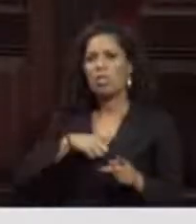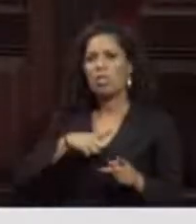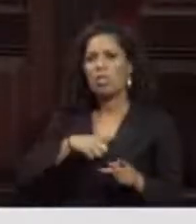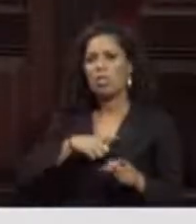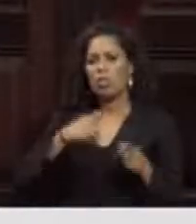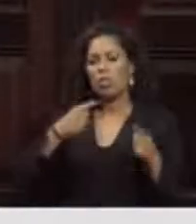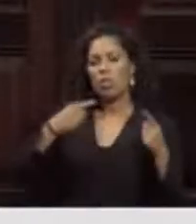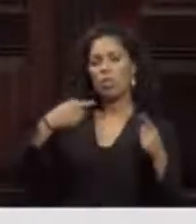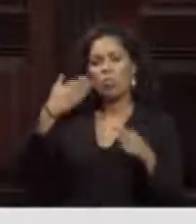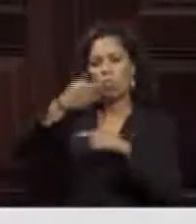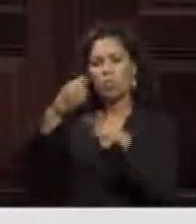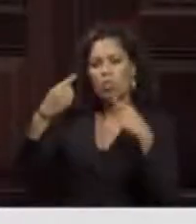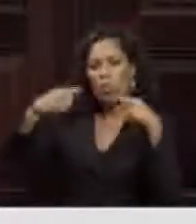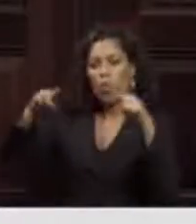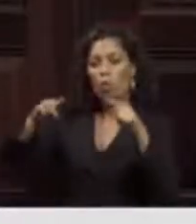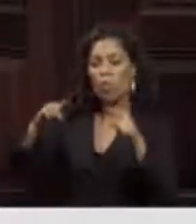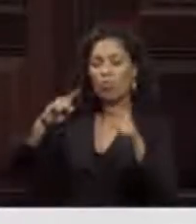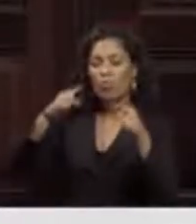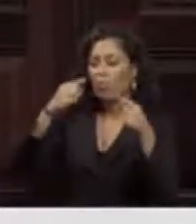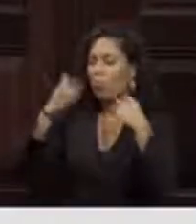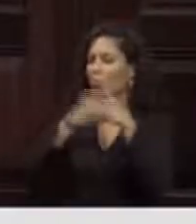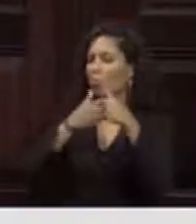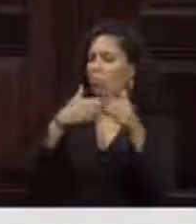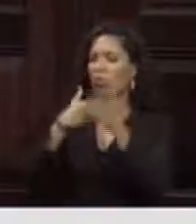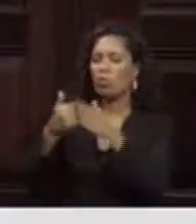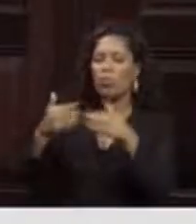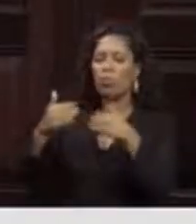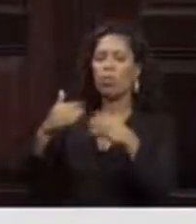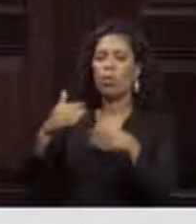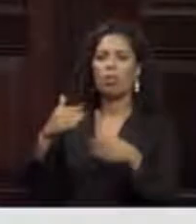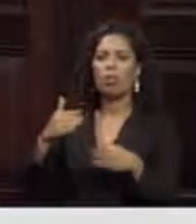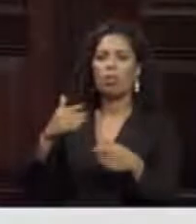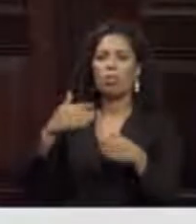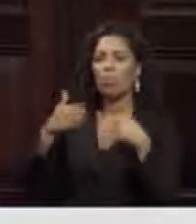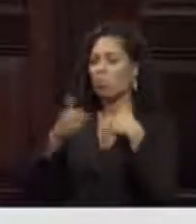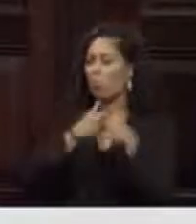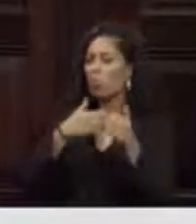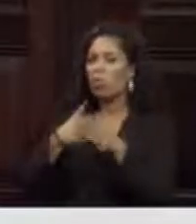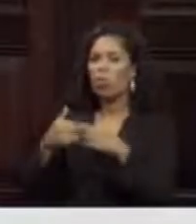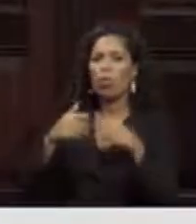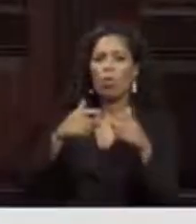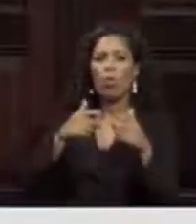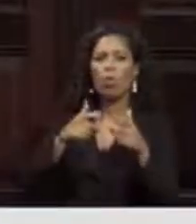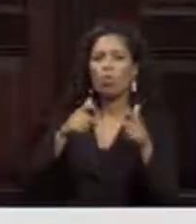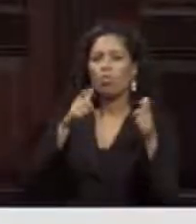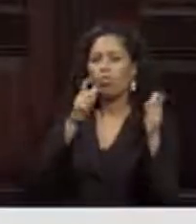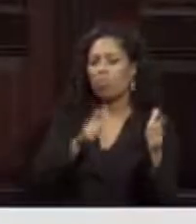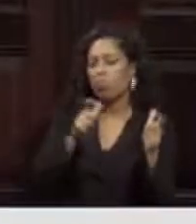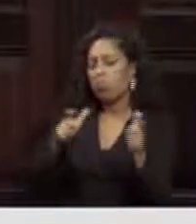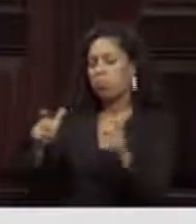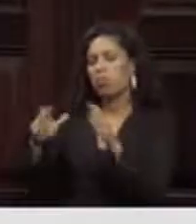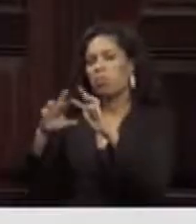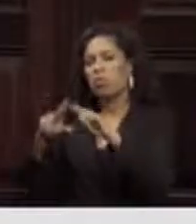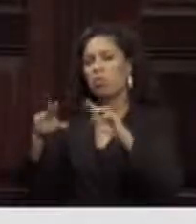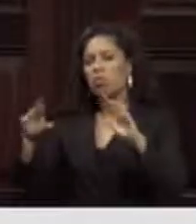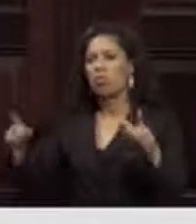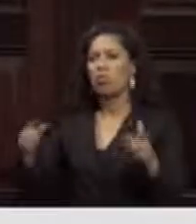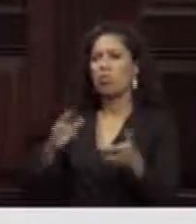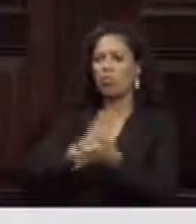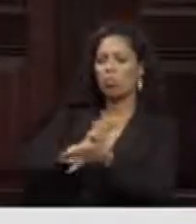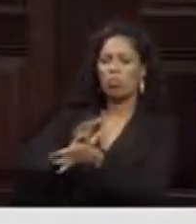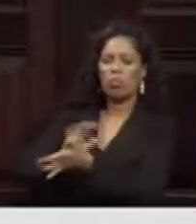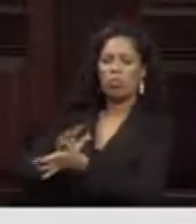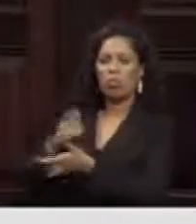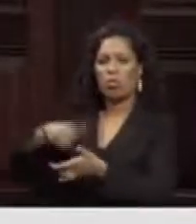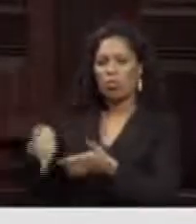violência. A violência contra o grevista, que às vezes é atacado por um agente de segurança,